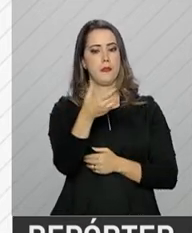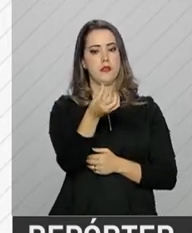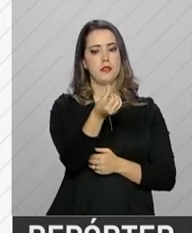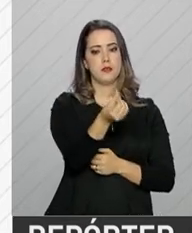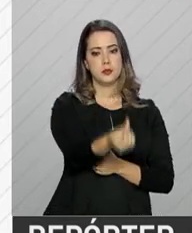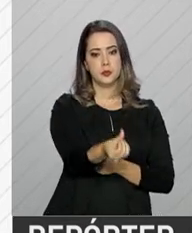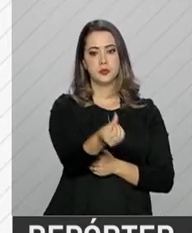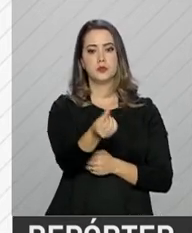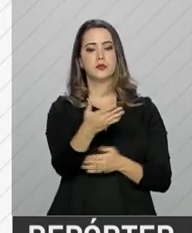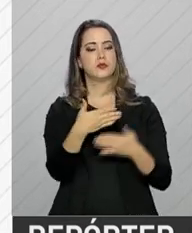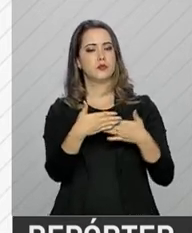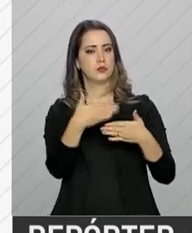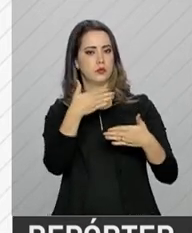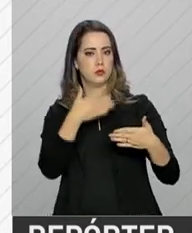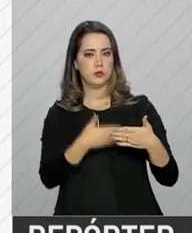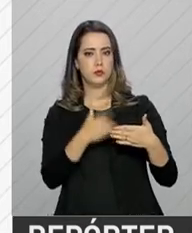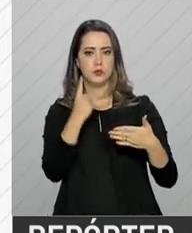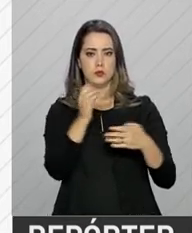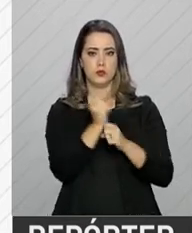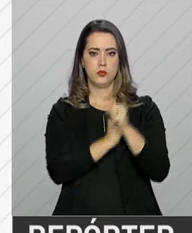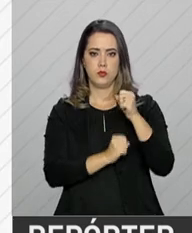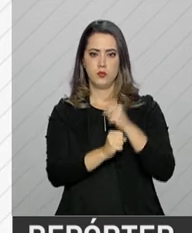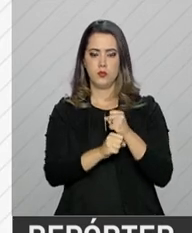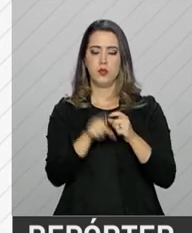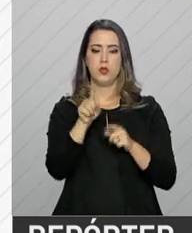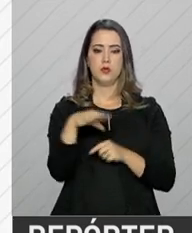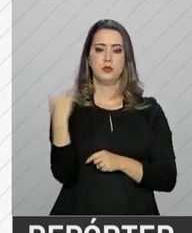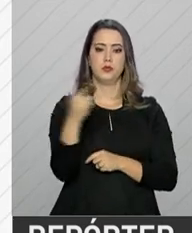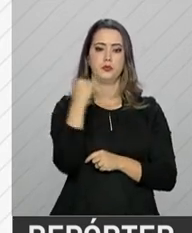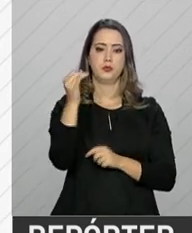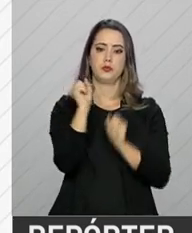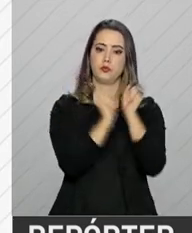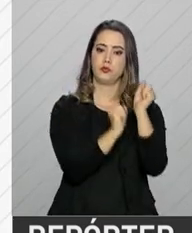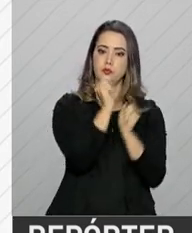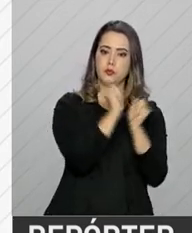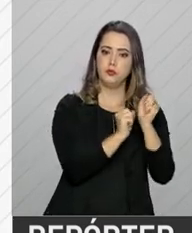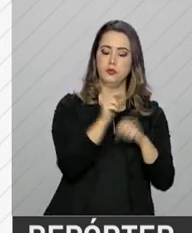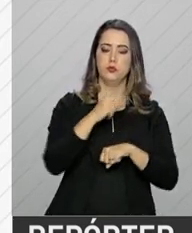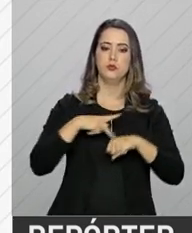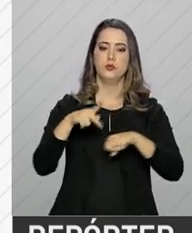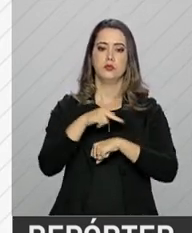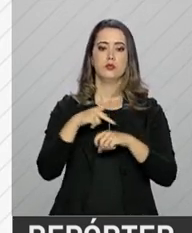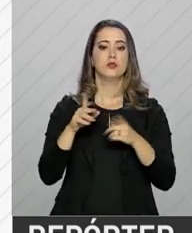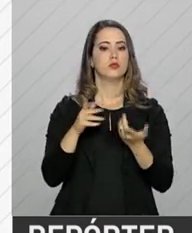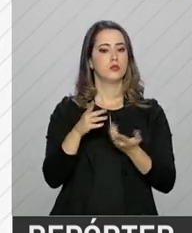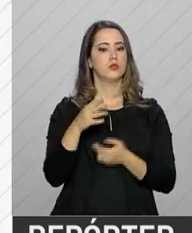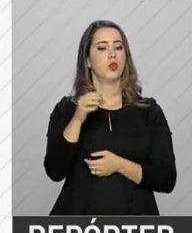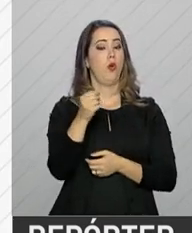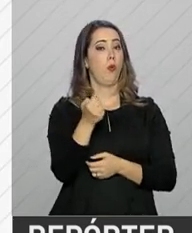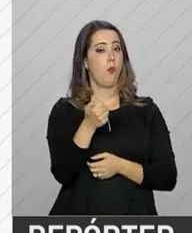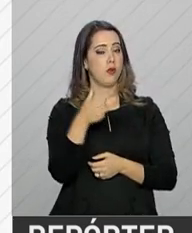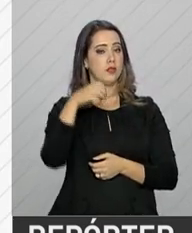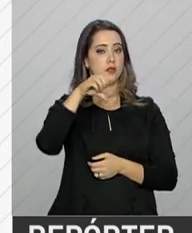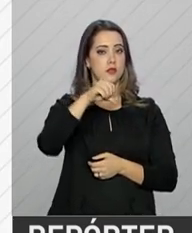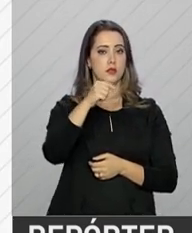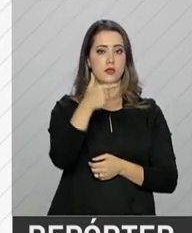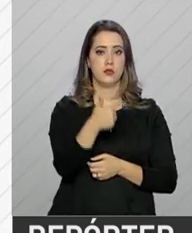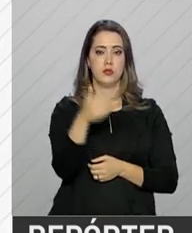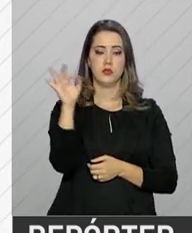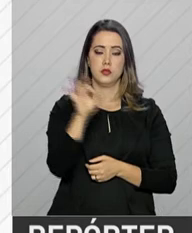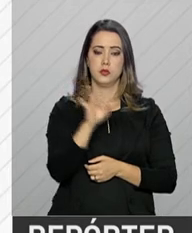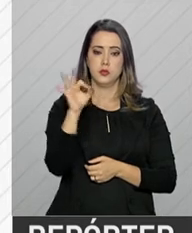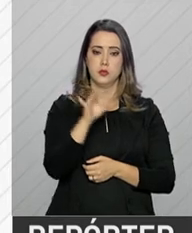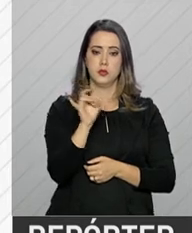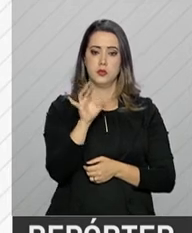ao ano anterior o bloco também é fundamental para a atividade industrial país quase 92 por cento das exportações brasileiras